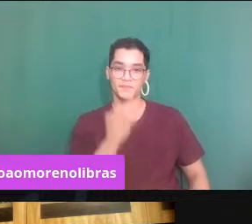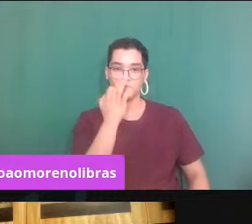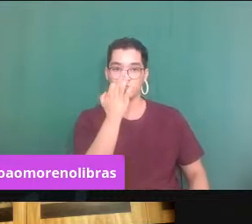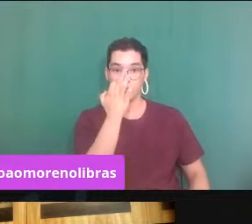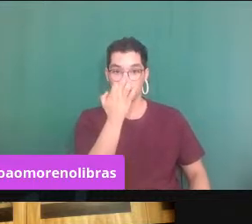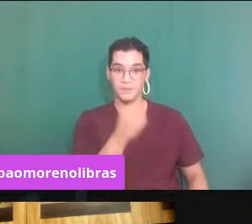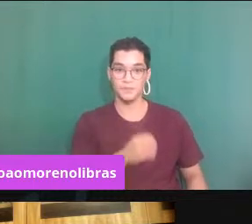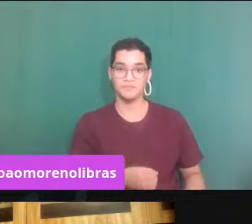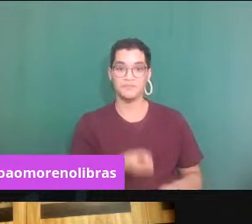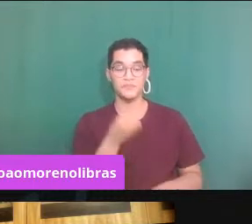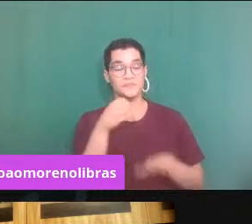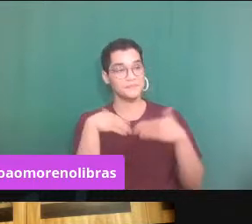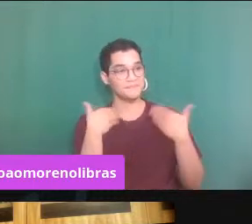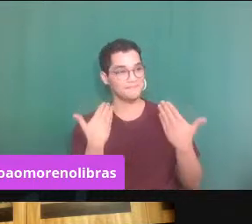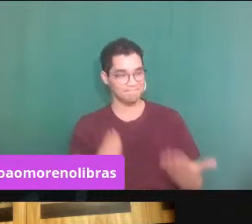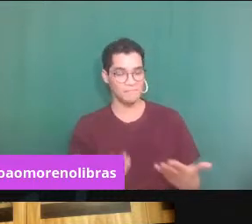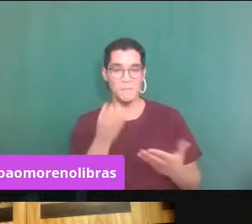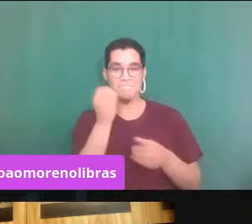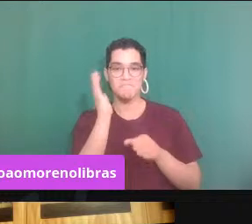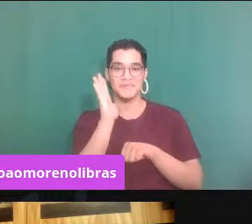Bom, boa tarde a todos.